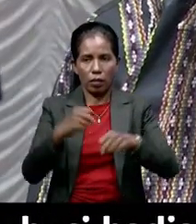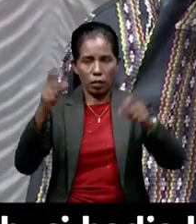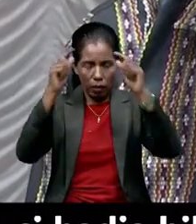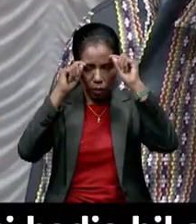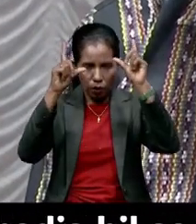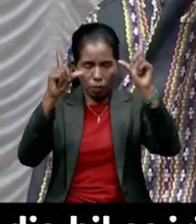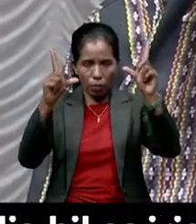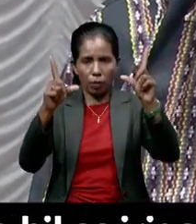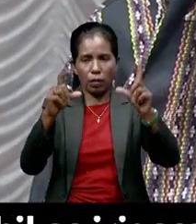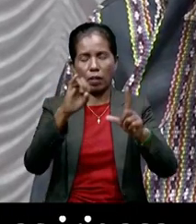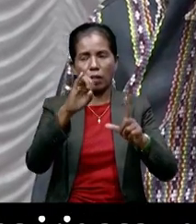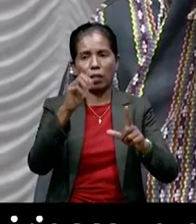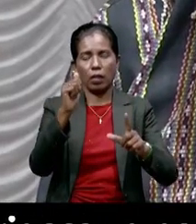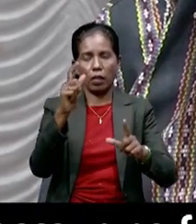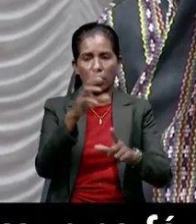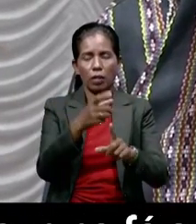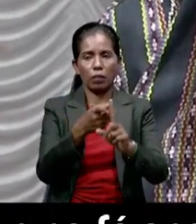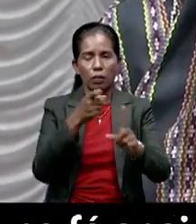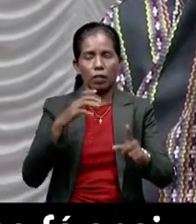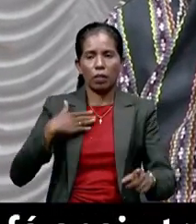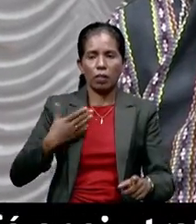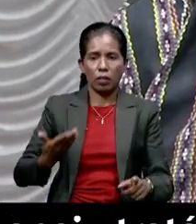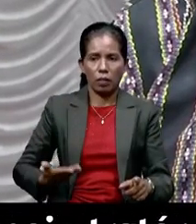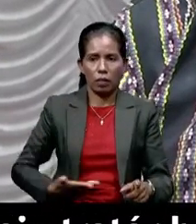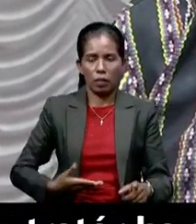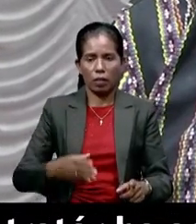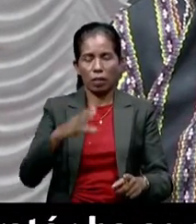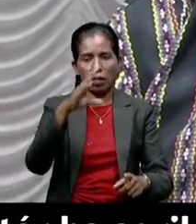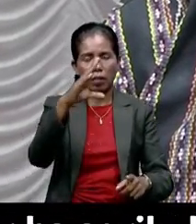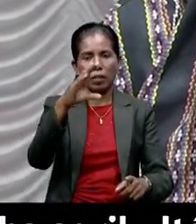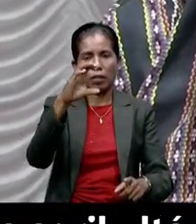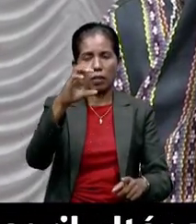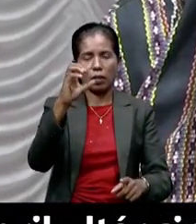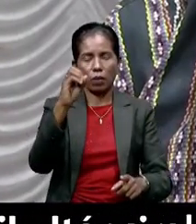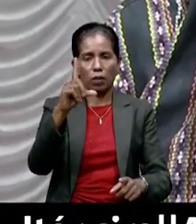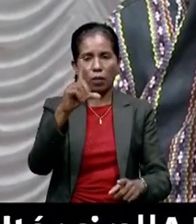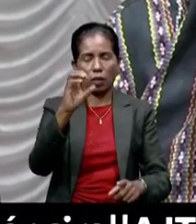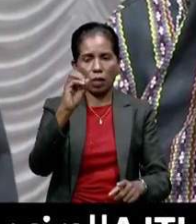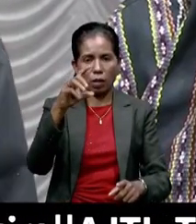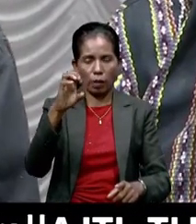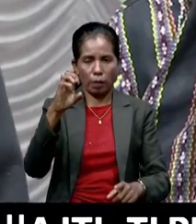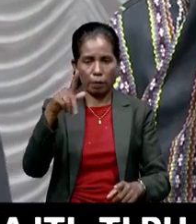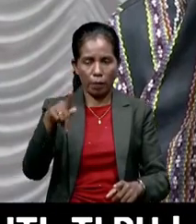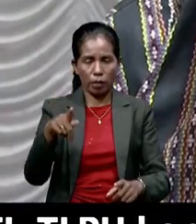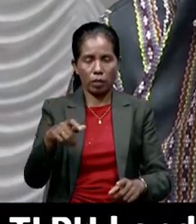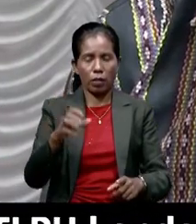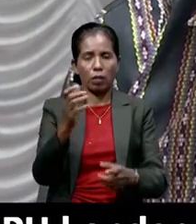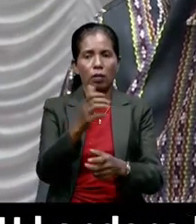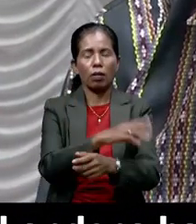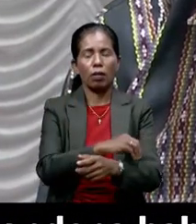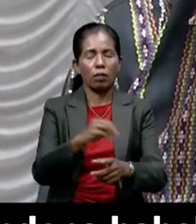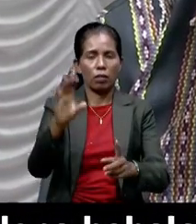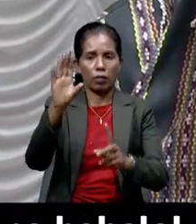Id, li vossa senhora Seu Lopes, o Autoridade Raiwa, o